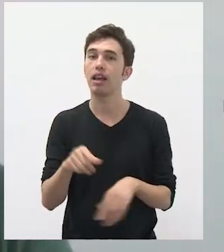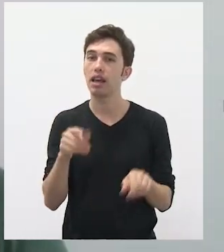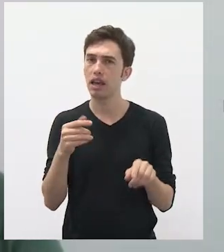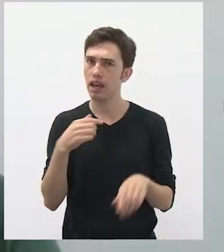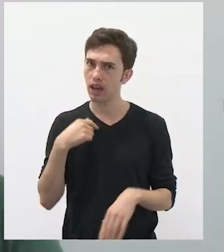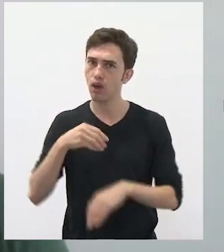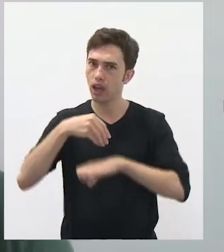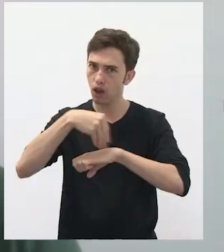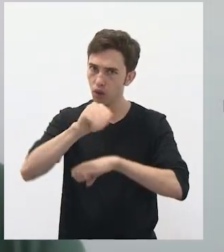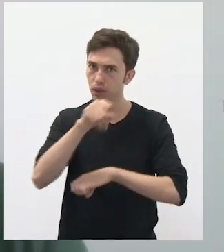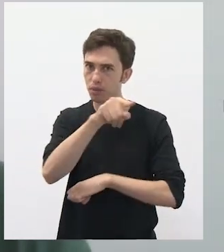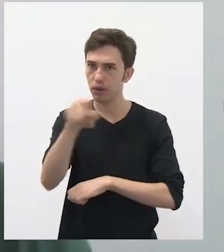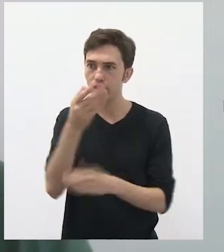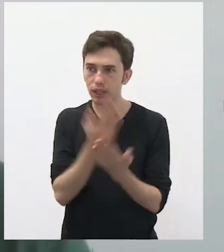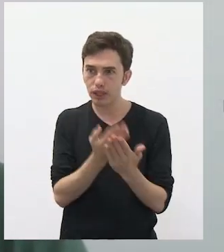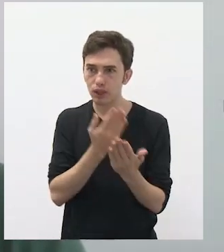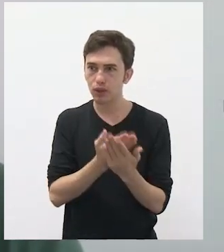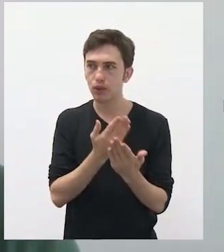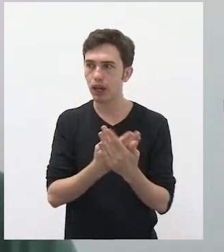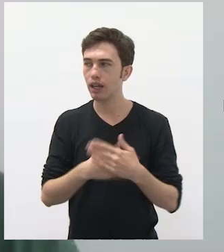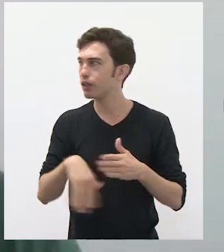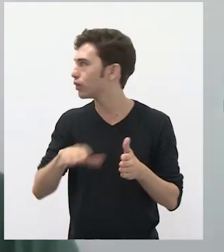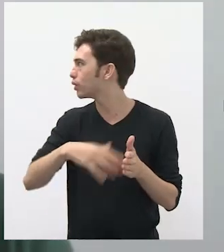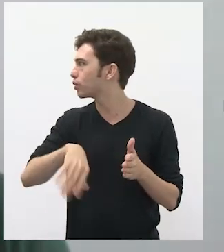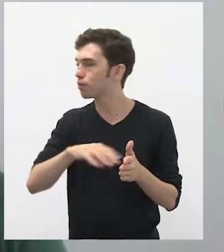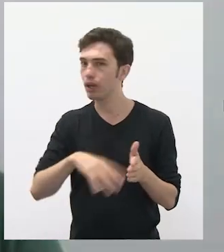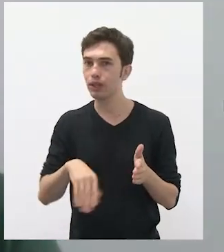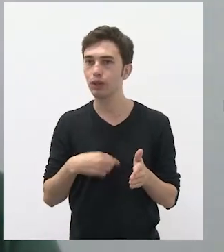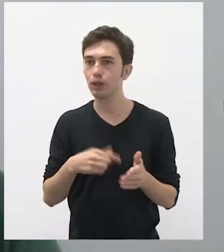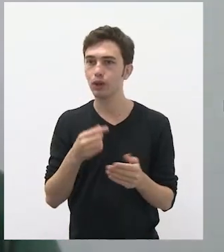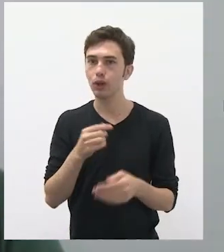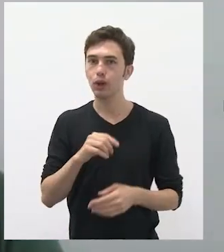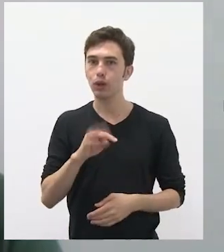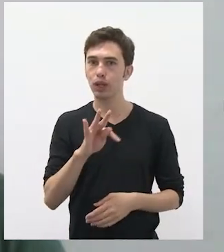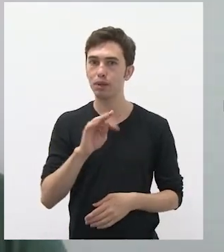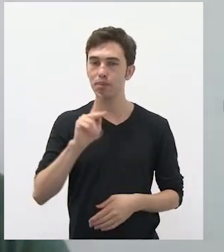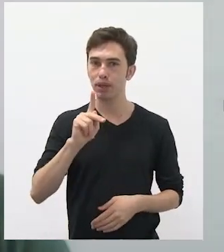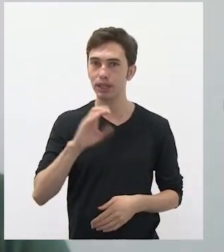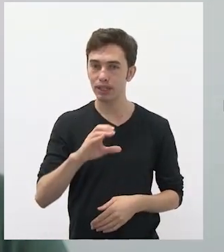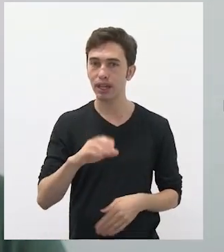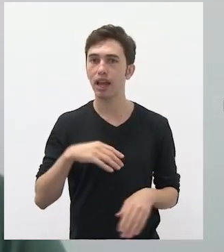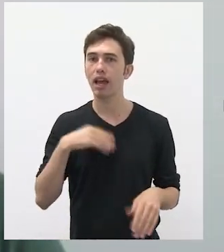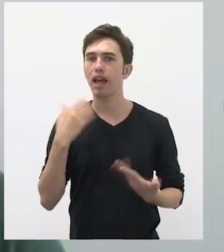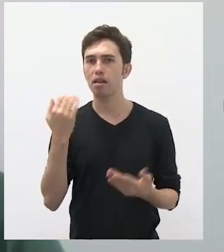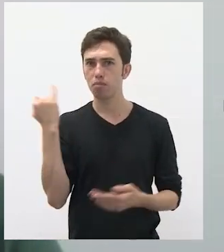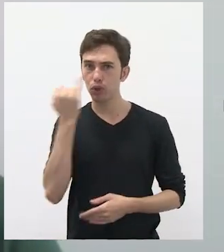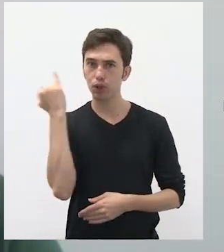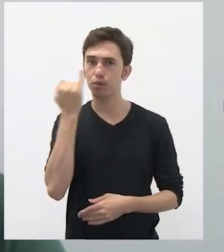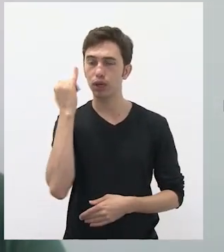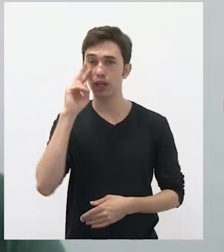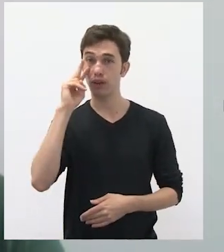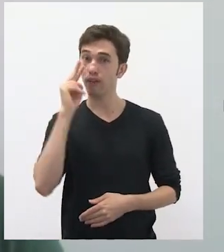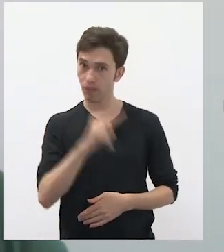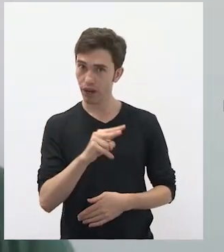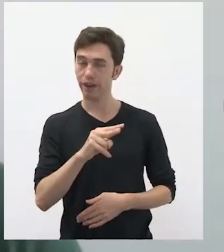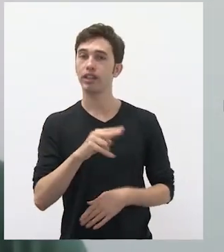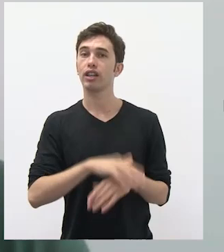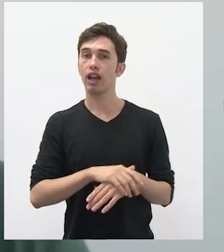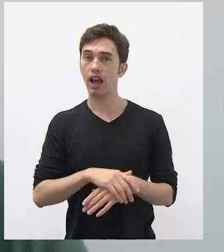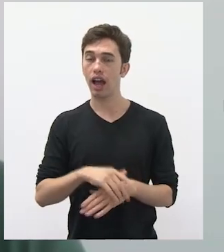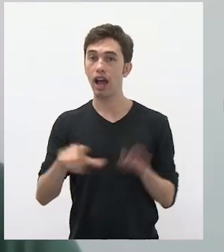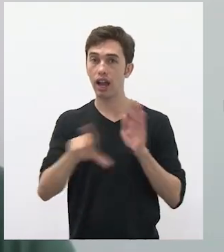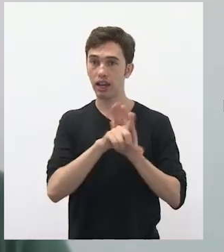estudos, tá? Dentro dos espaços de ATPC, o estudo individual. É importante, olhem, tá? A Lei